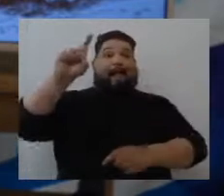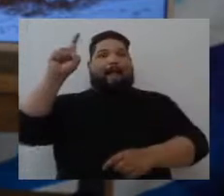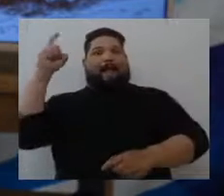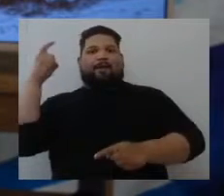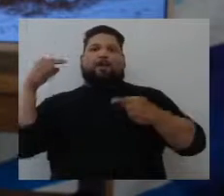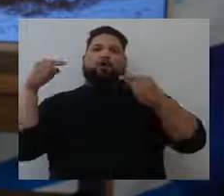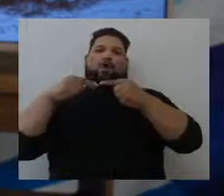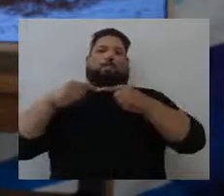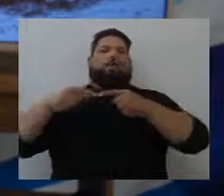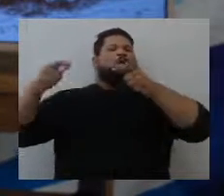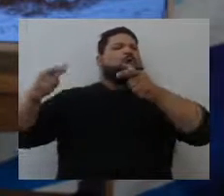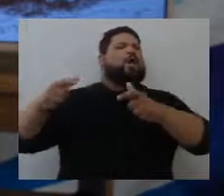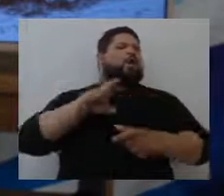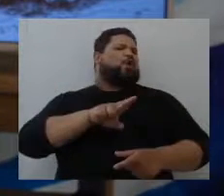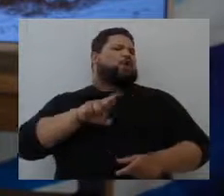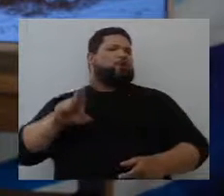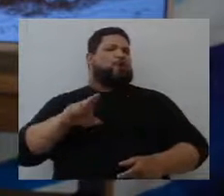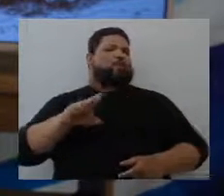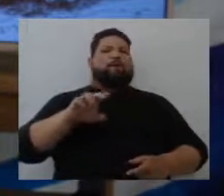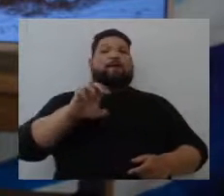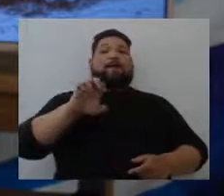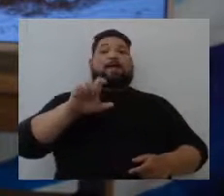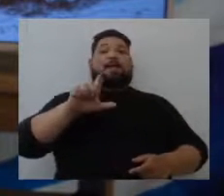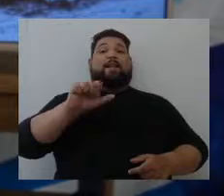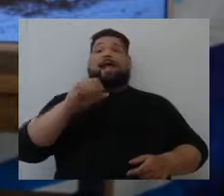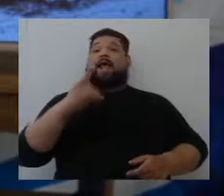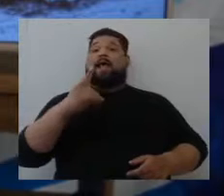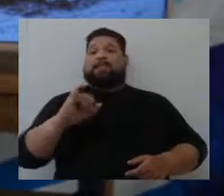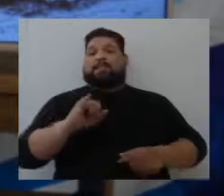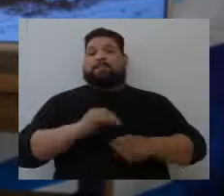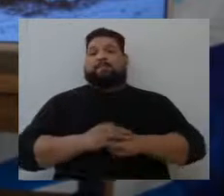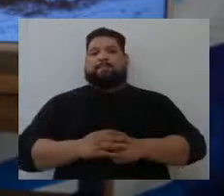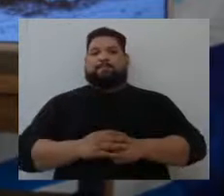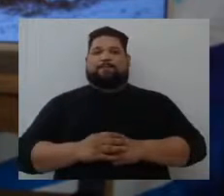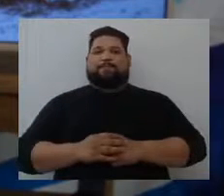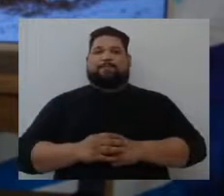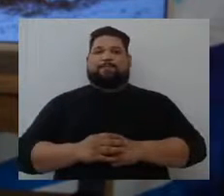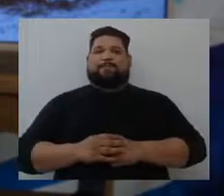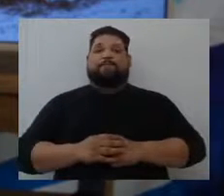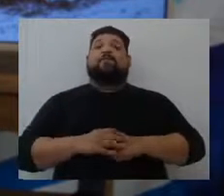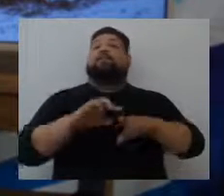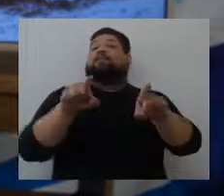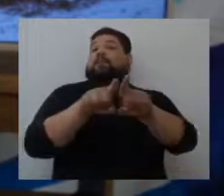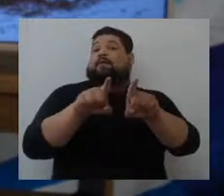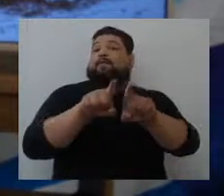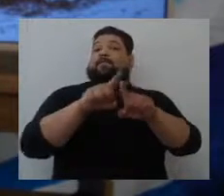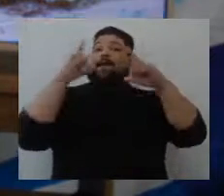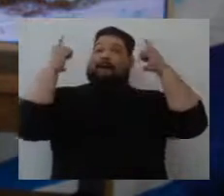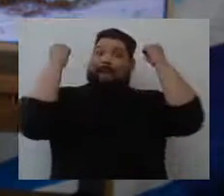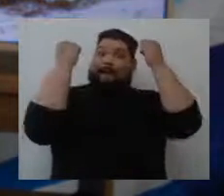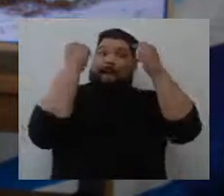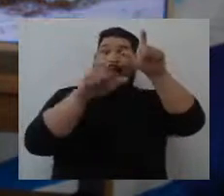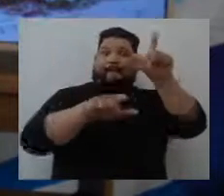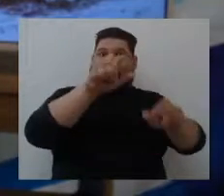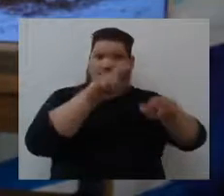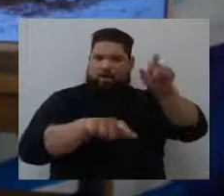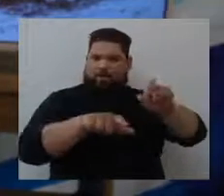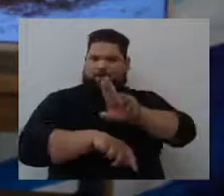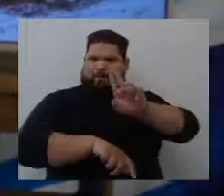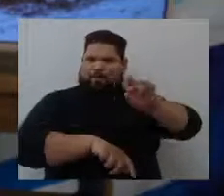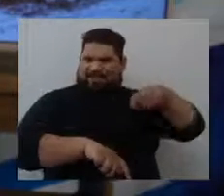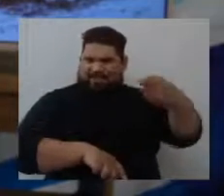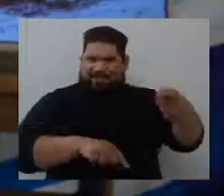que os gregos chamavam de Elade. E os gregos não se chamavam de